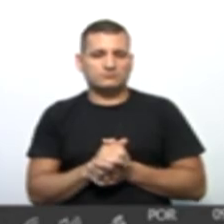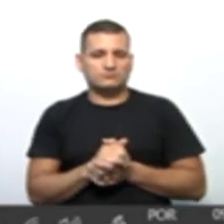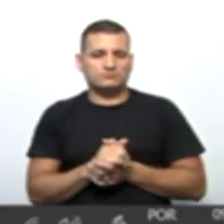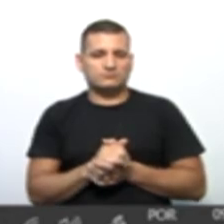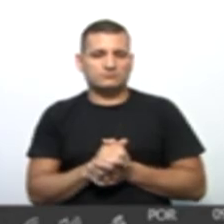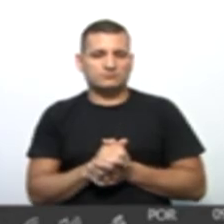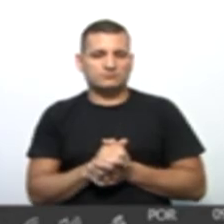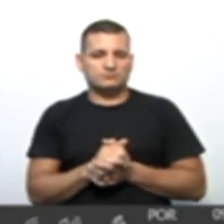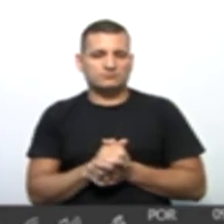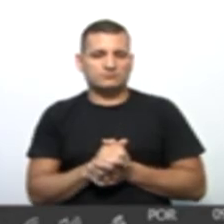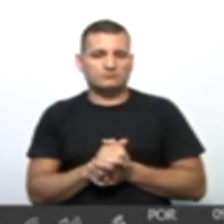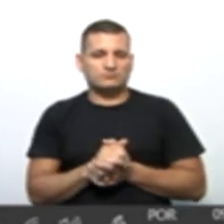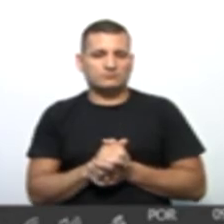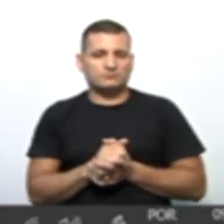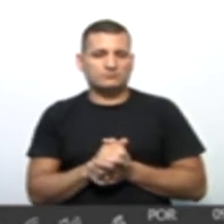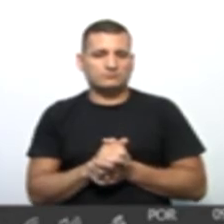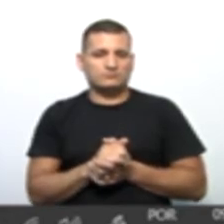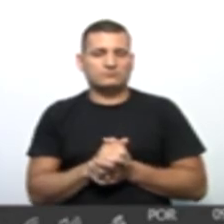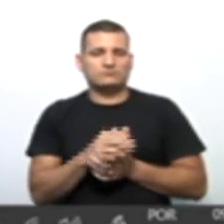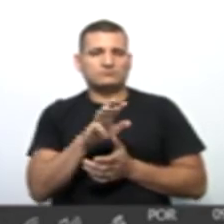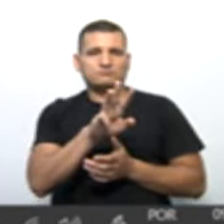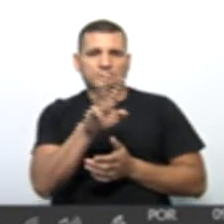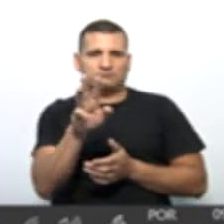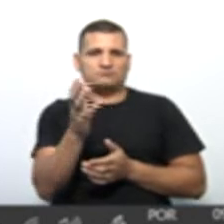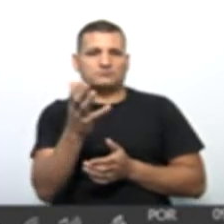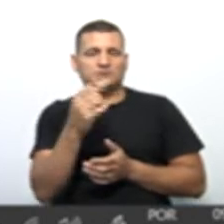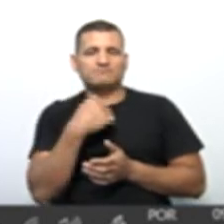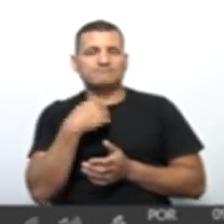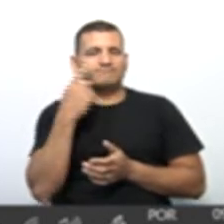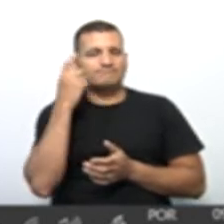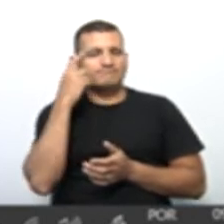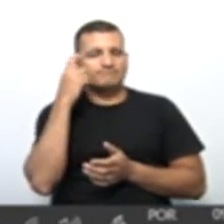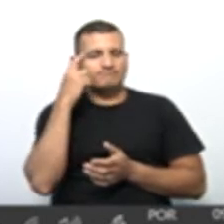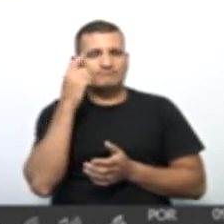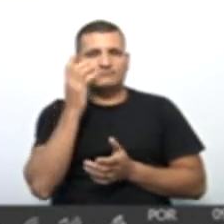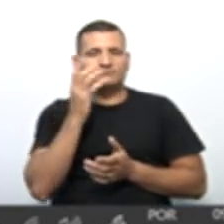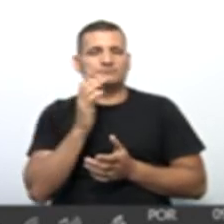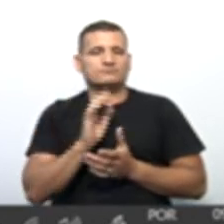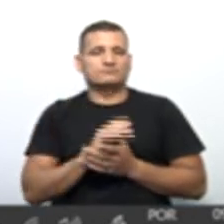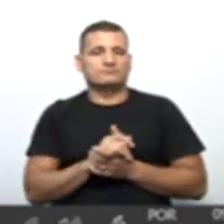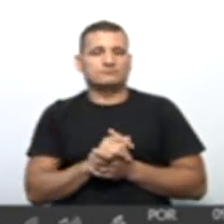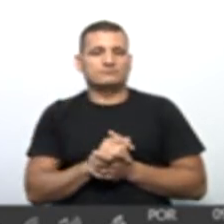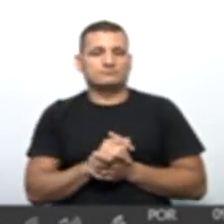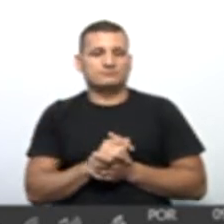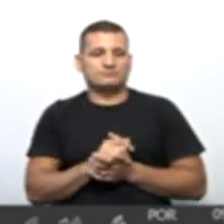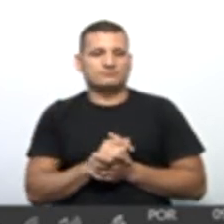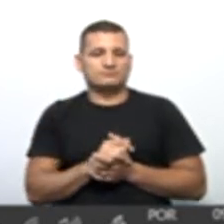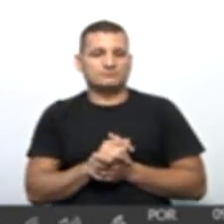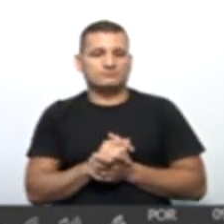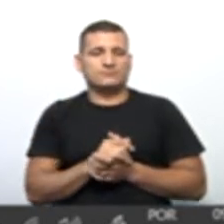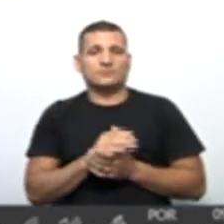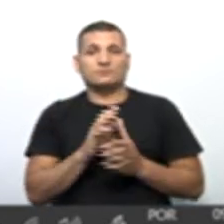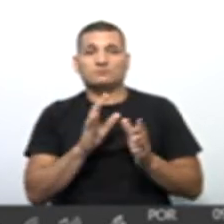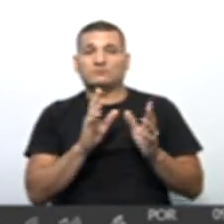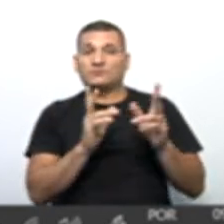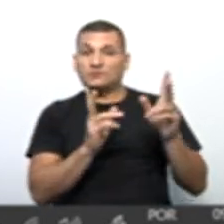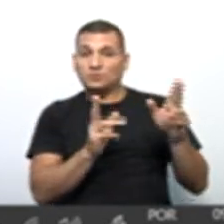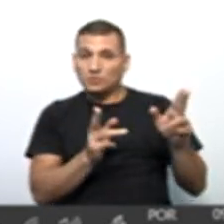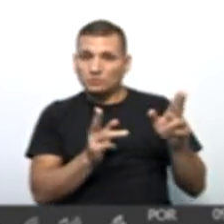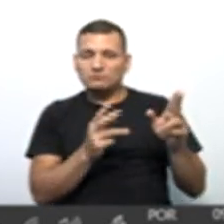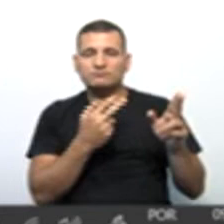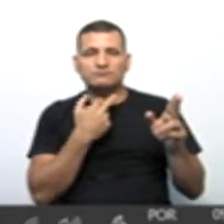assim pode ter um tipo você quer montar o site está sem ideia nenhuma só não pode pode atacar pessoas pode ter uma referência vai